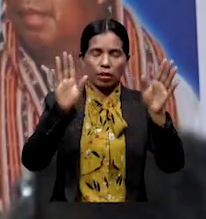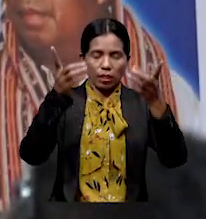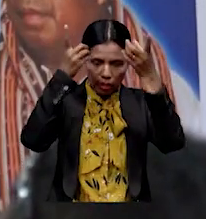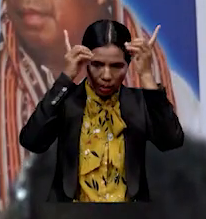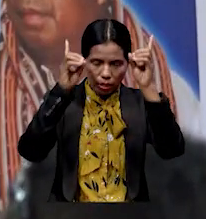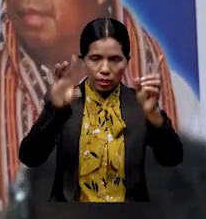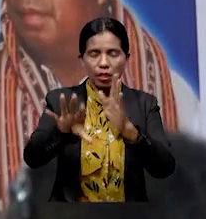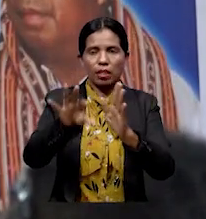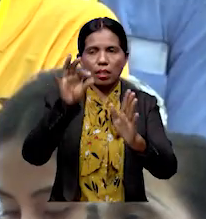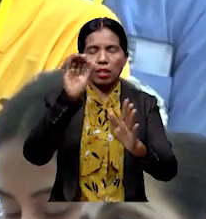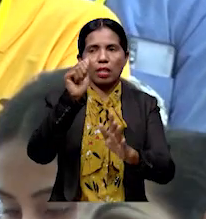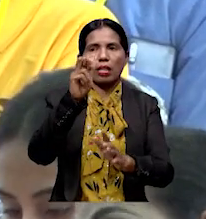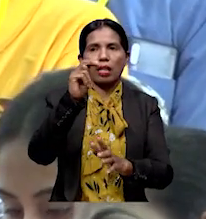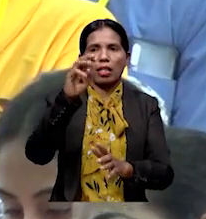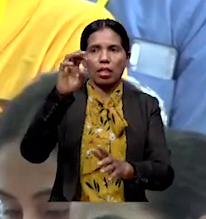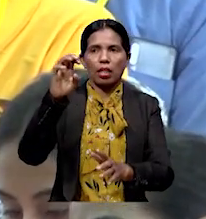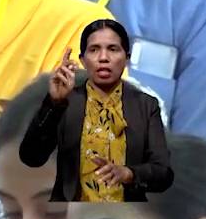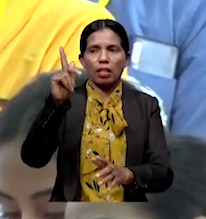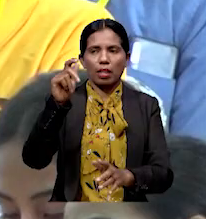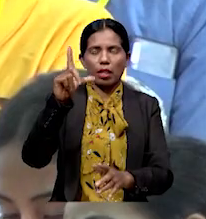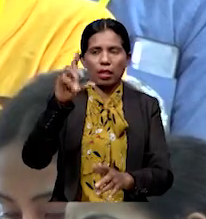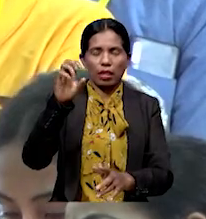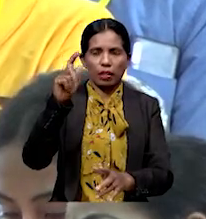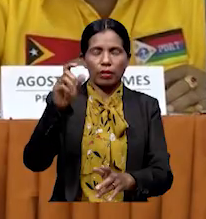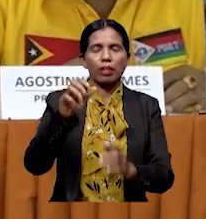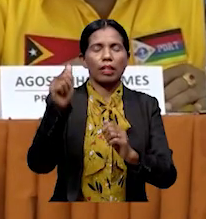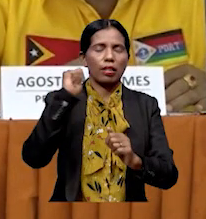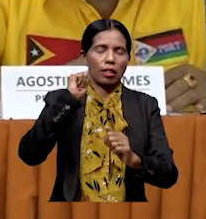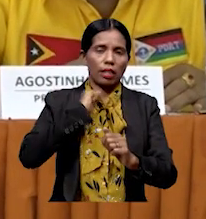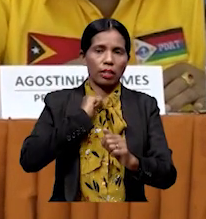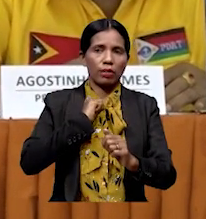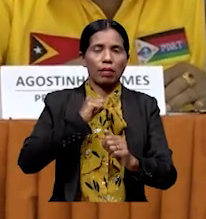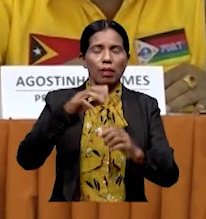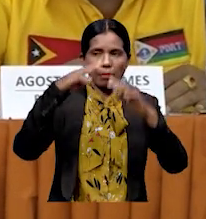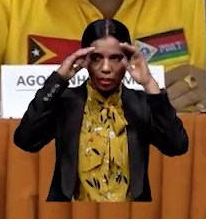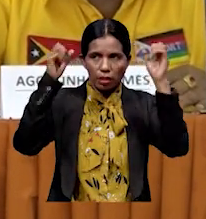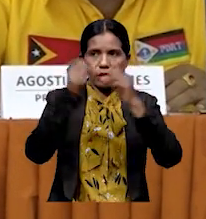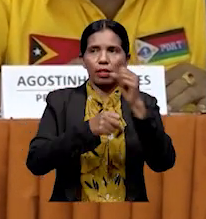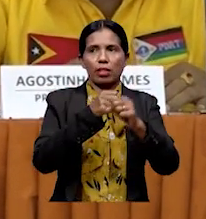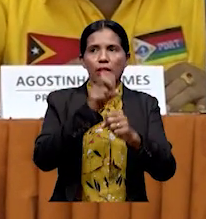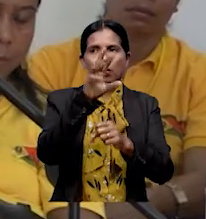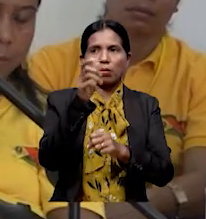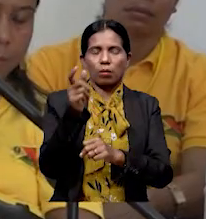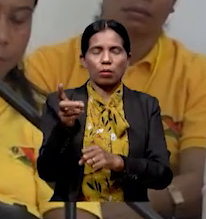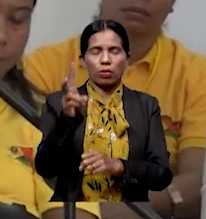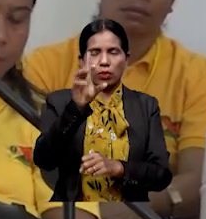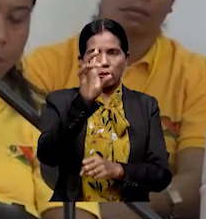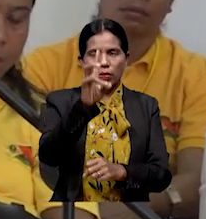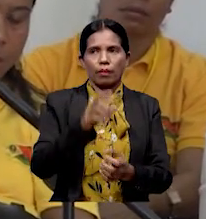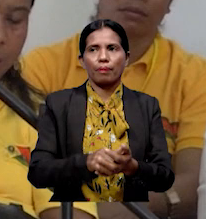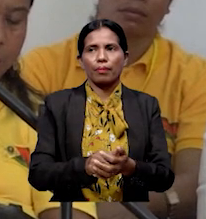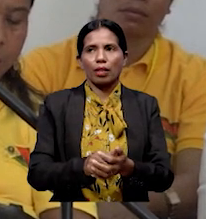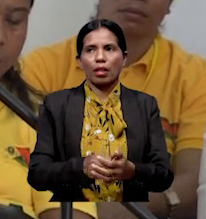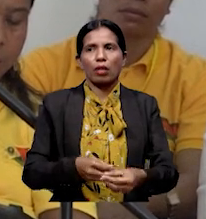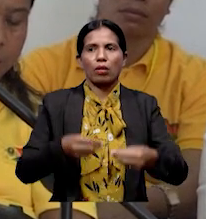Bento Ferreira hodi kandidataan ba Presiden Republika periode ringrua ron singrua ringrua ron lur sing hitum. Razang nebe